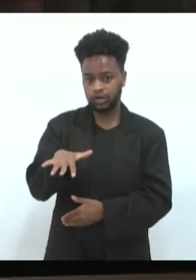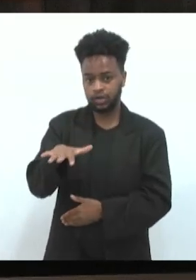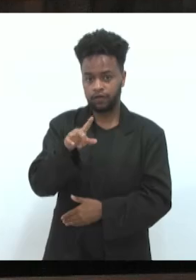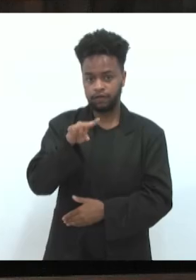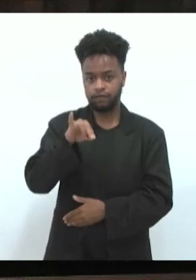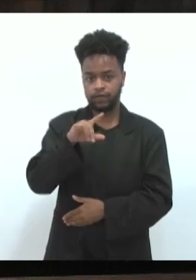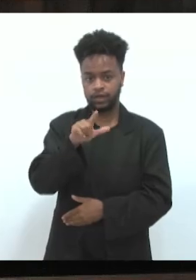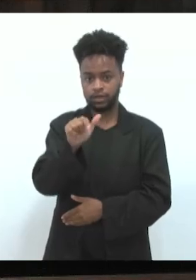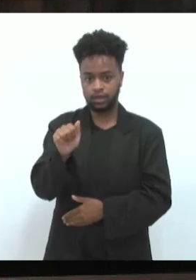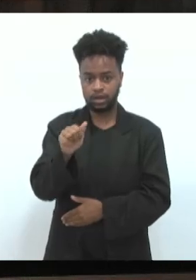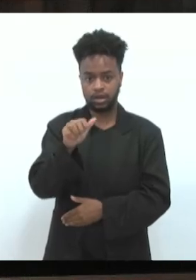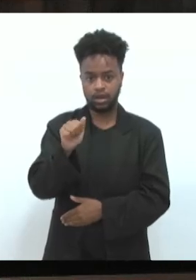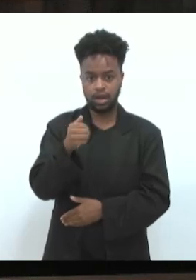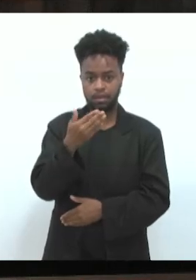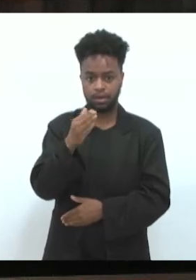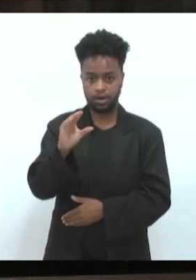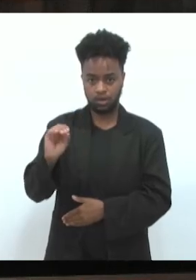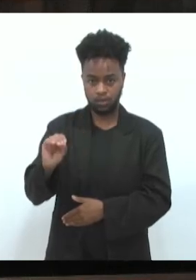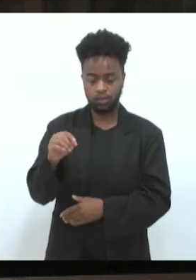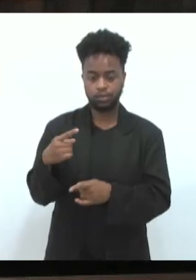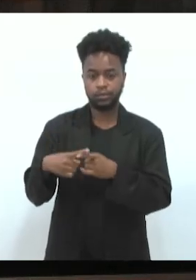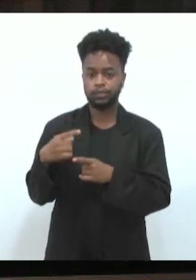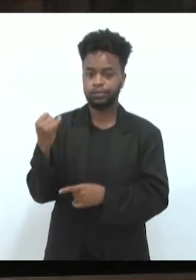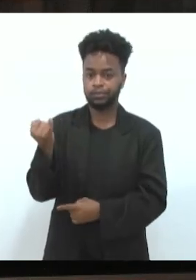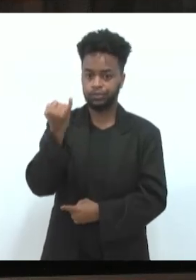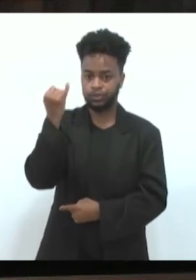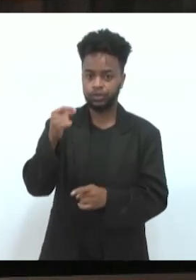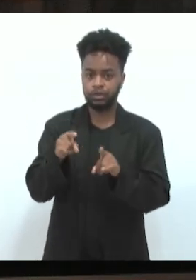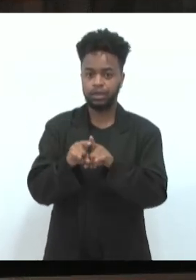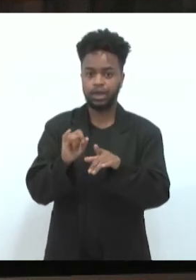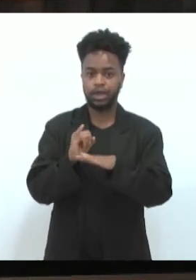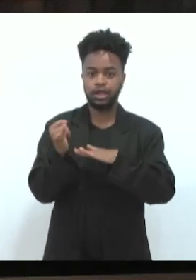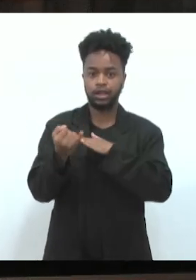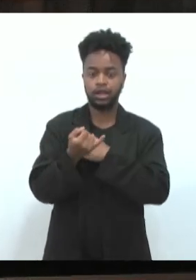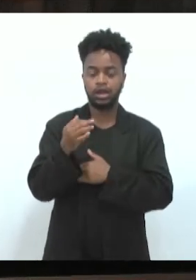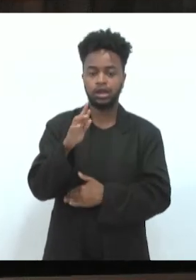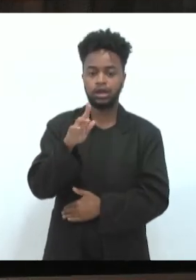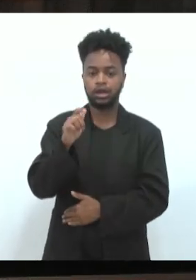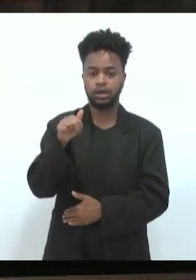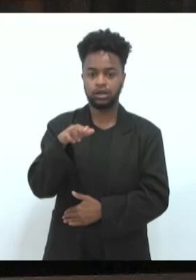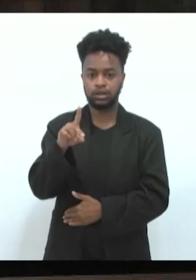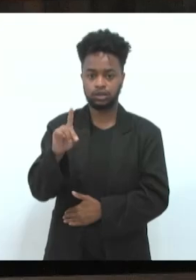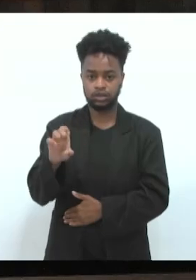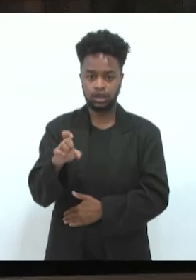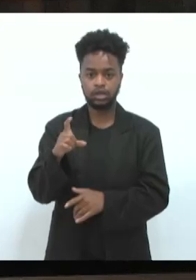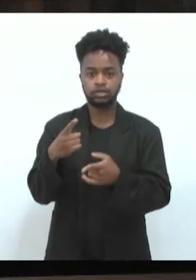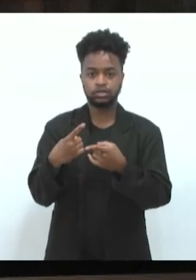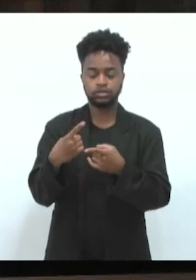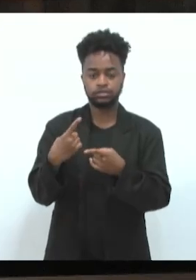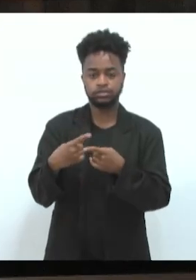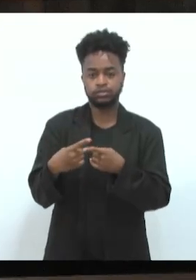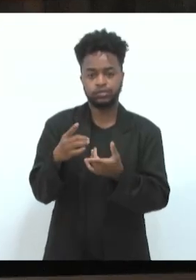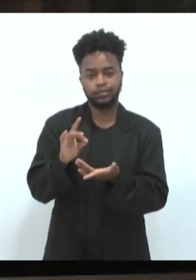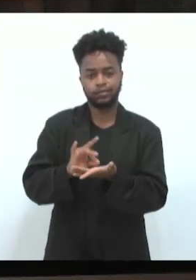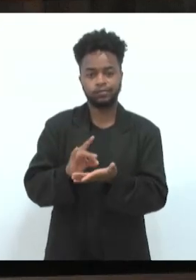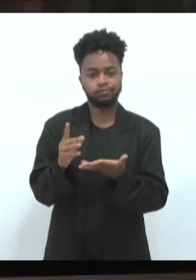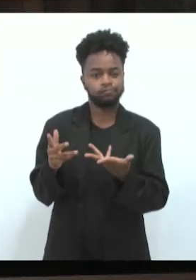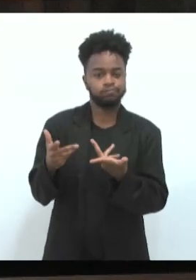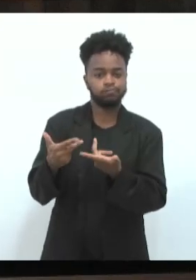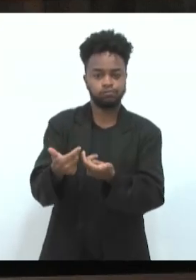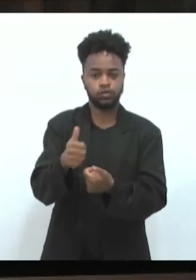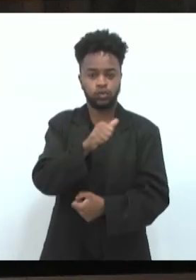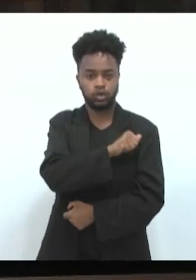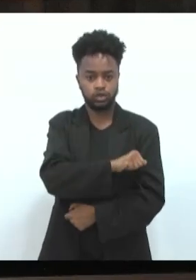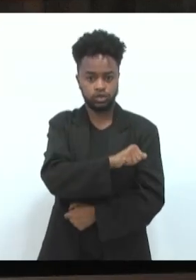É uma questão muito necessária. A Baía da Ilha Grande é uma joia, para o estado do Rio de Janeiro,